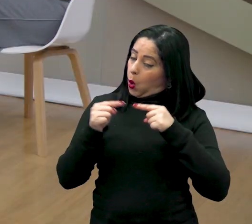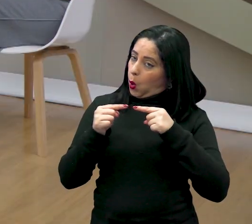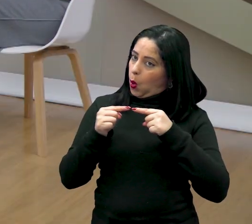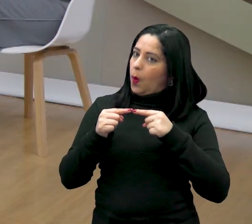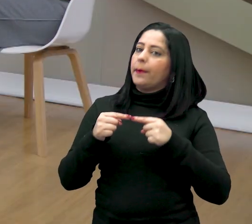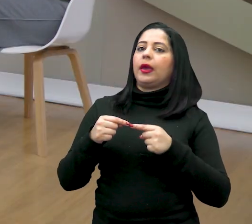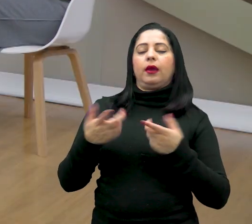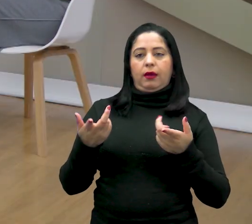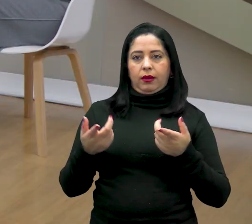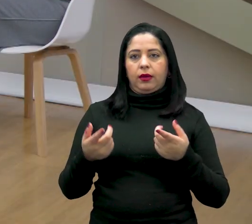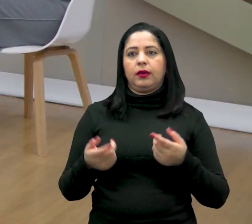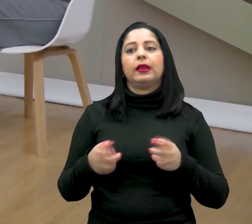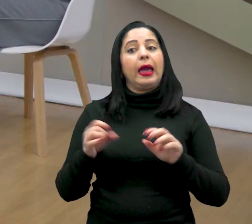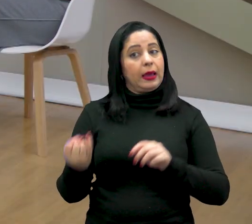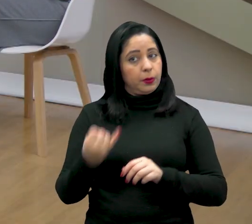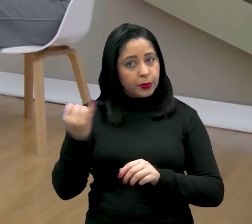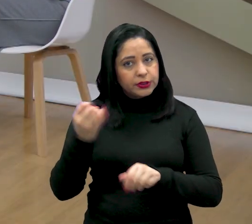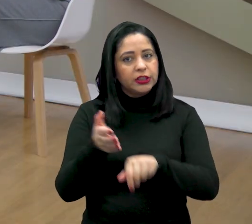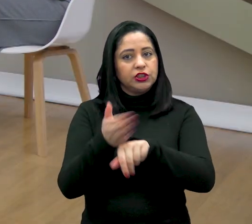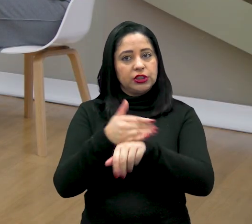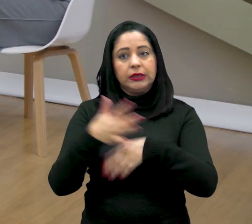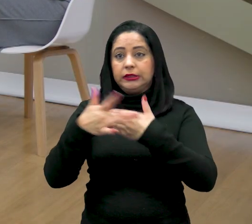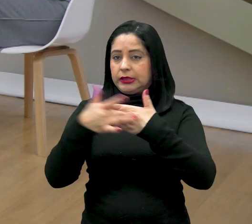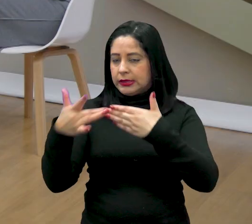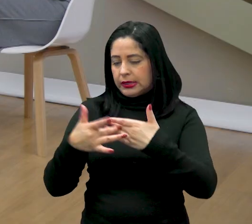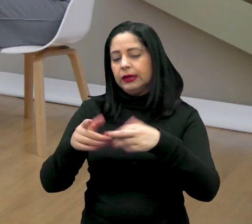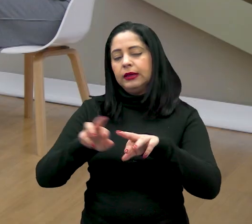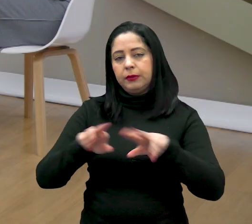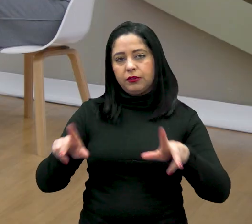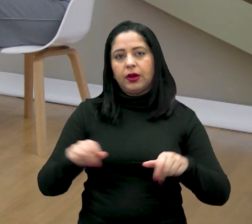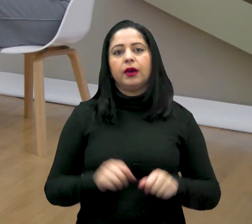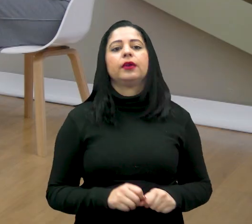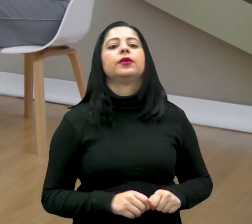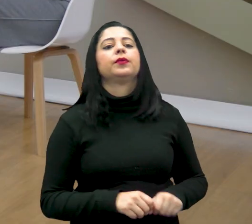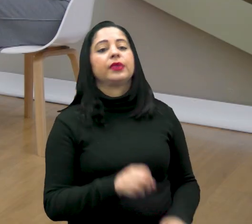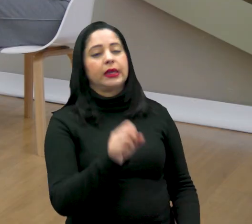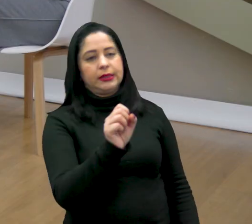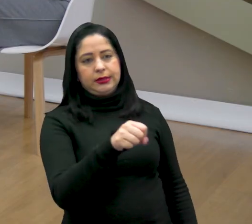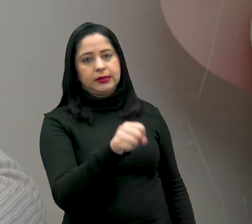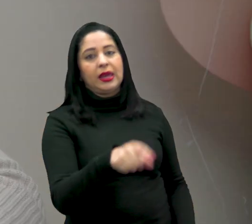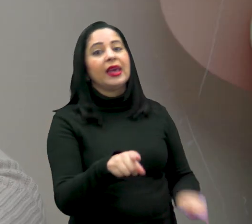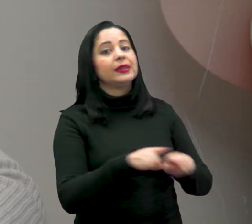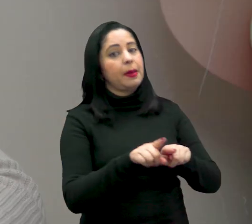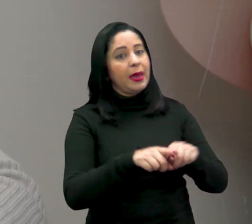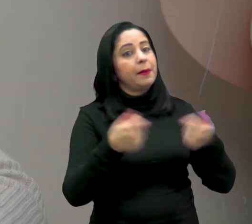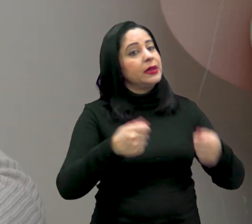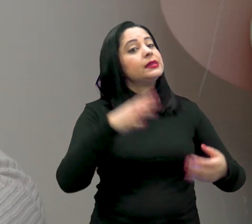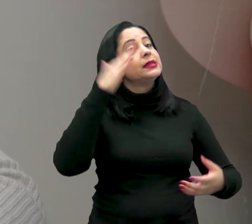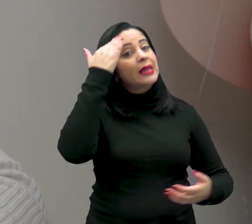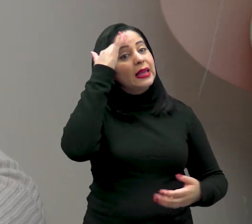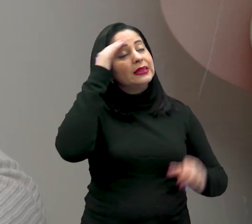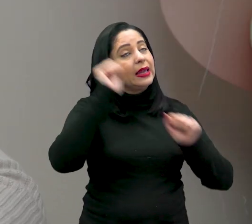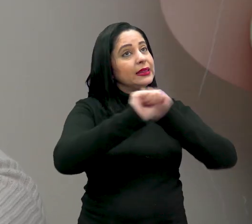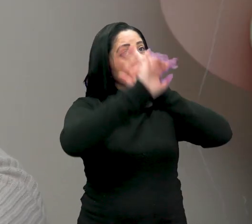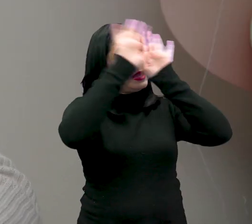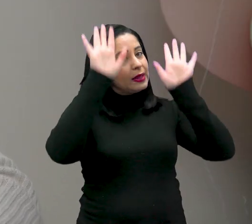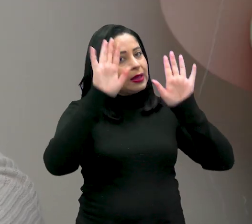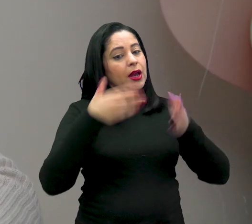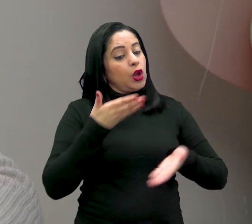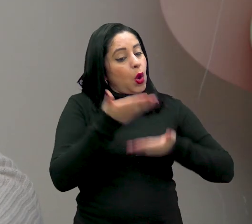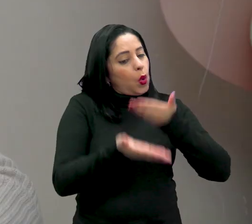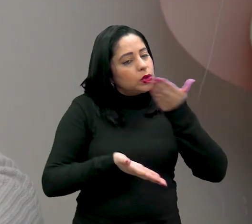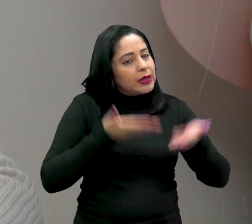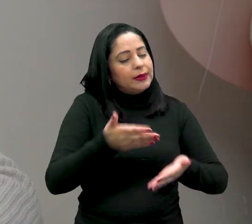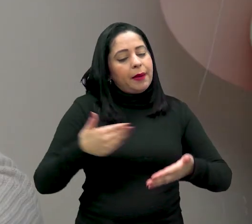isso que é importante ir acompanhando, fazendo isso. exame, vendo. E ter a noção de que nada vai ser resolvido para ontem, né? Tudo vai levar o tempo que tem que levar para